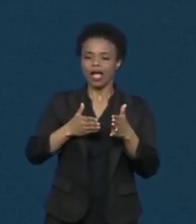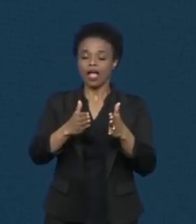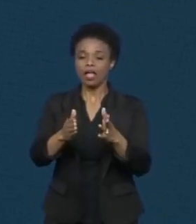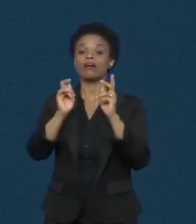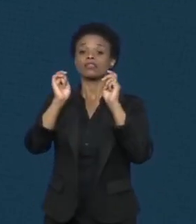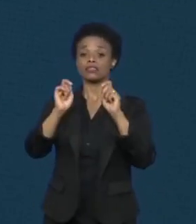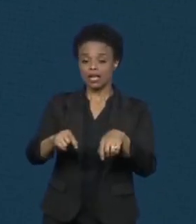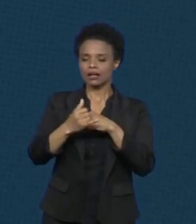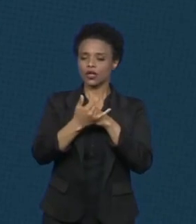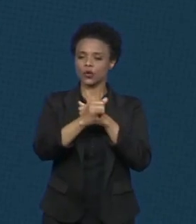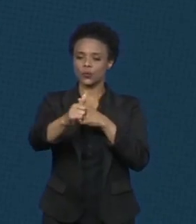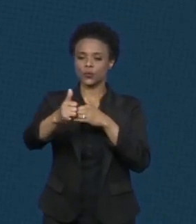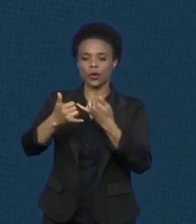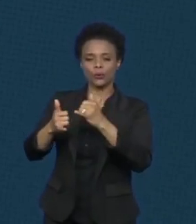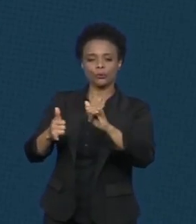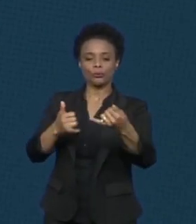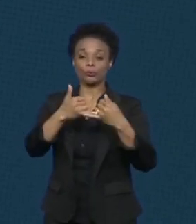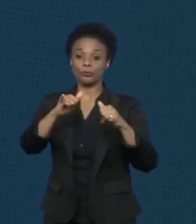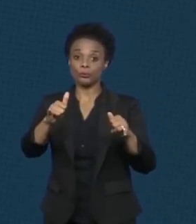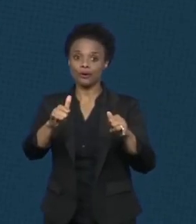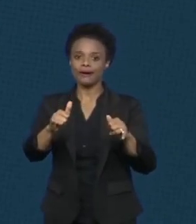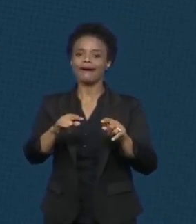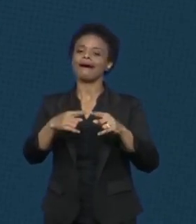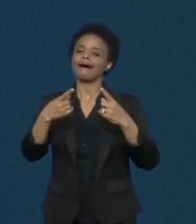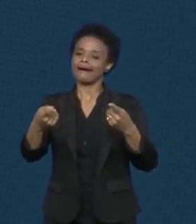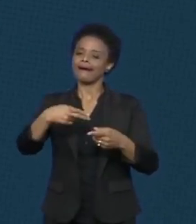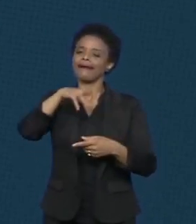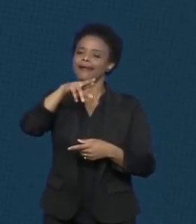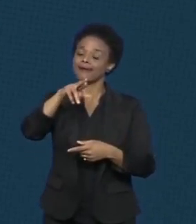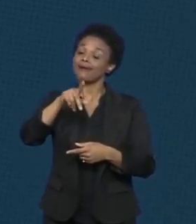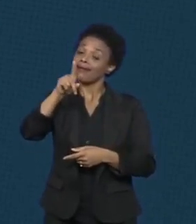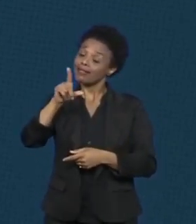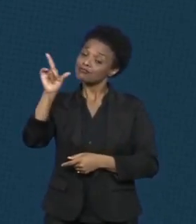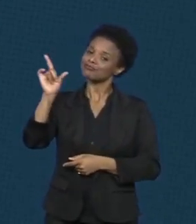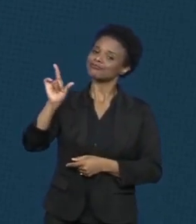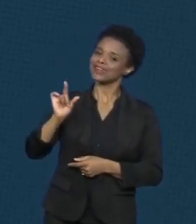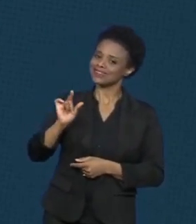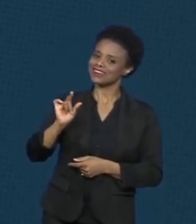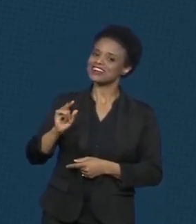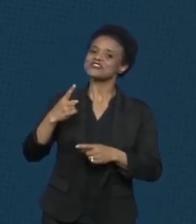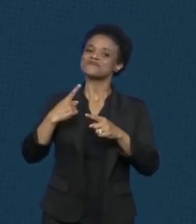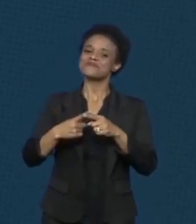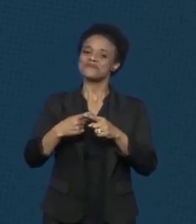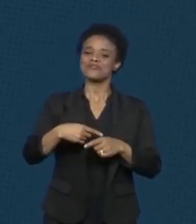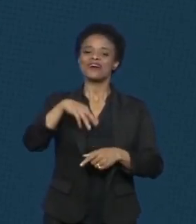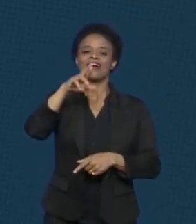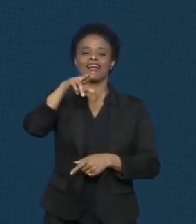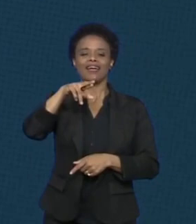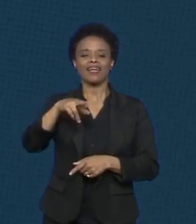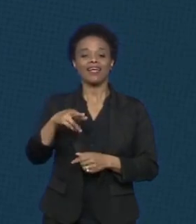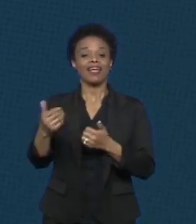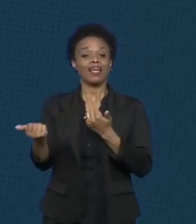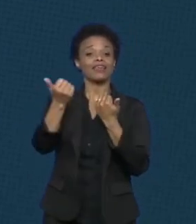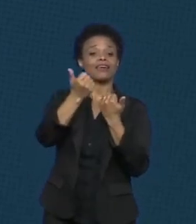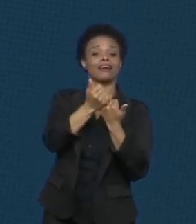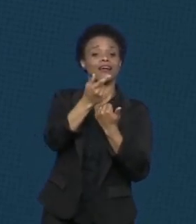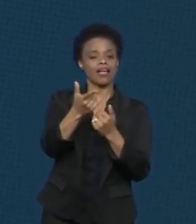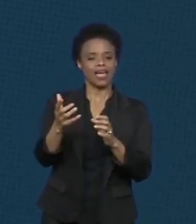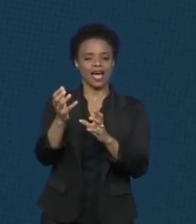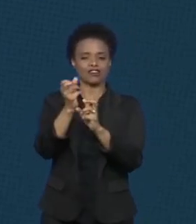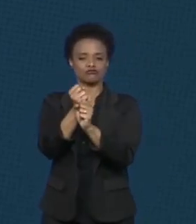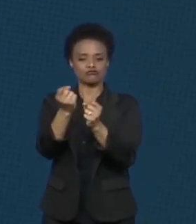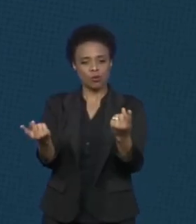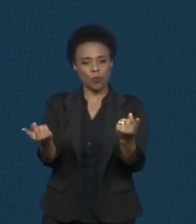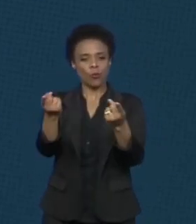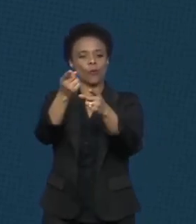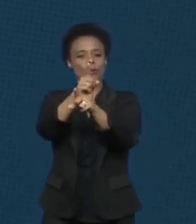corrente elétrica. Logo, a resistência equivalente é menor. Nesse caso, a resistência equivalente é igual à soma dos inversos